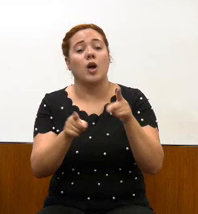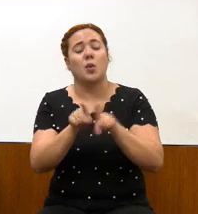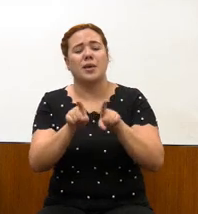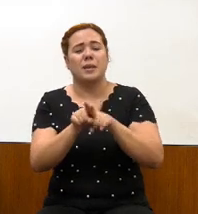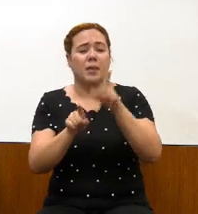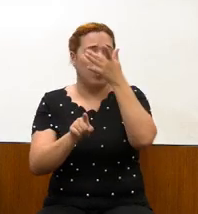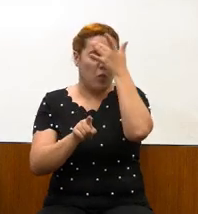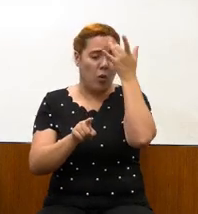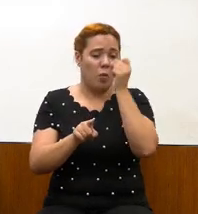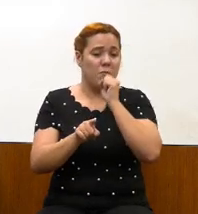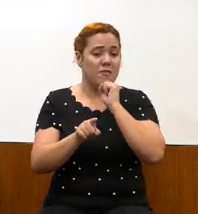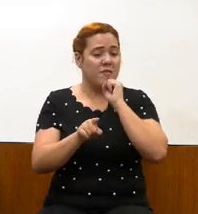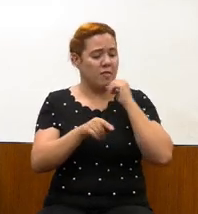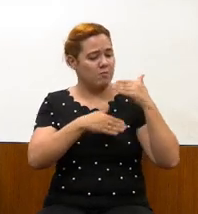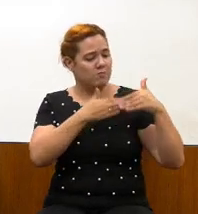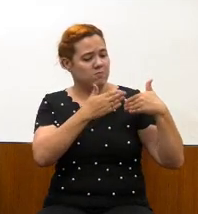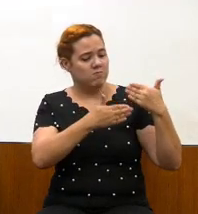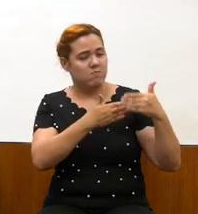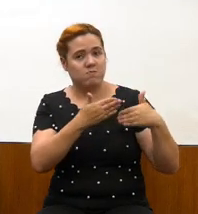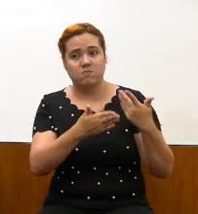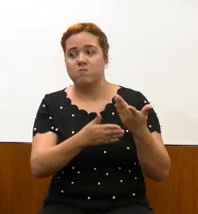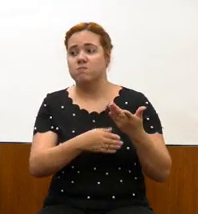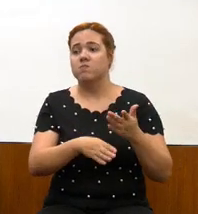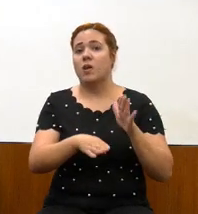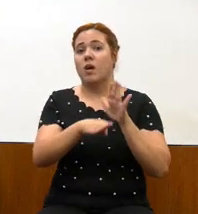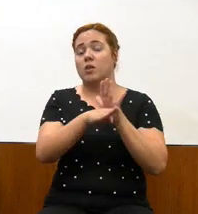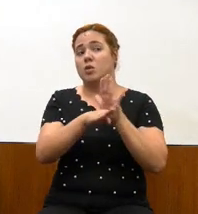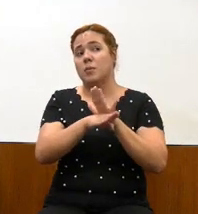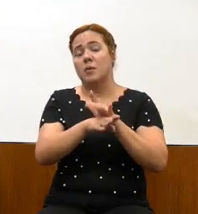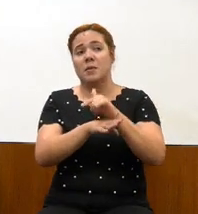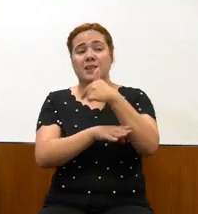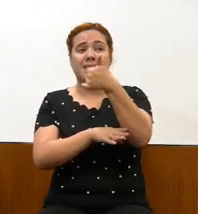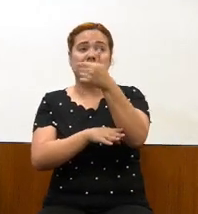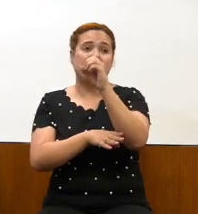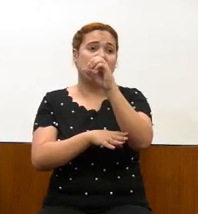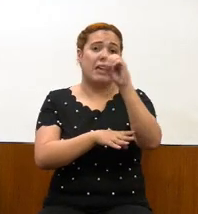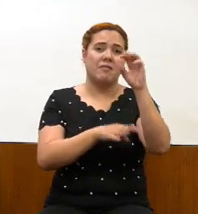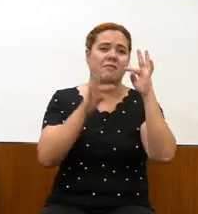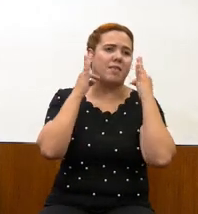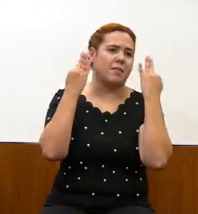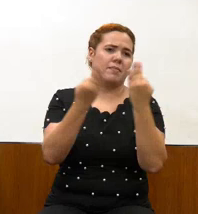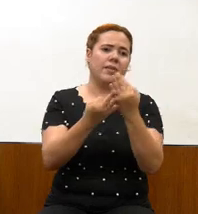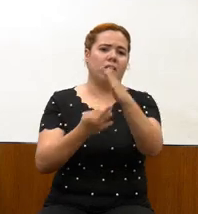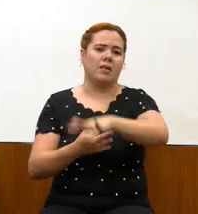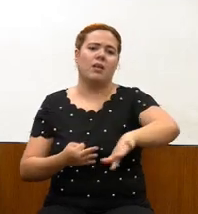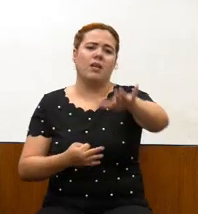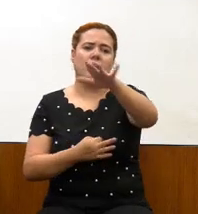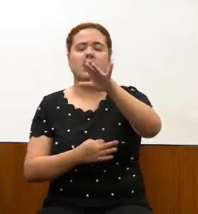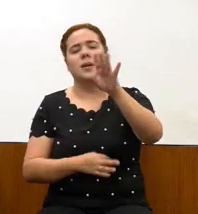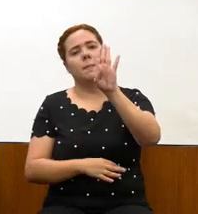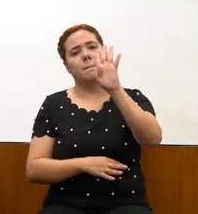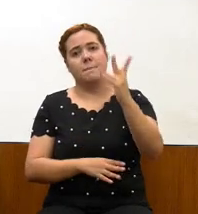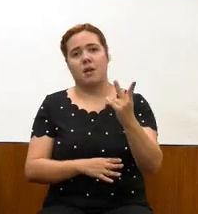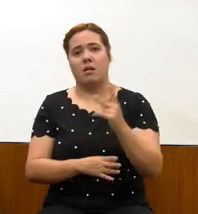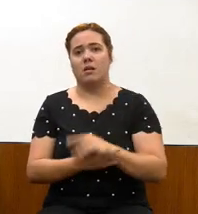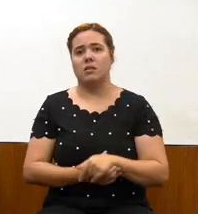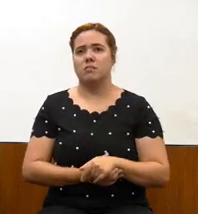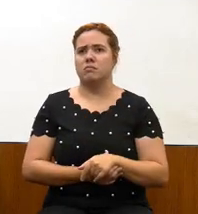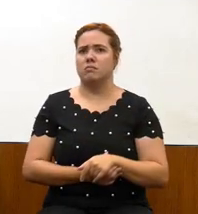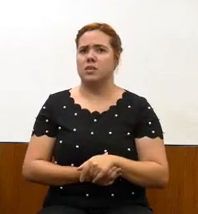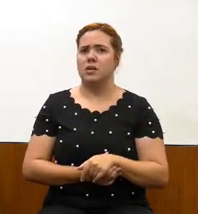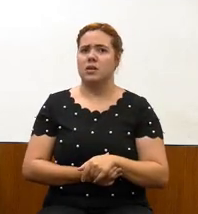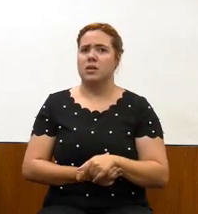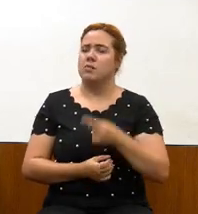de 250 famílias na região metropolitana em Belo Horizonte. Quando eu falo de 1000 pessoas, é claro, se a gente for